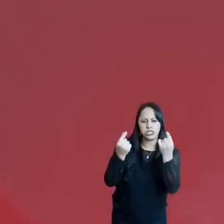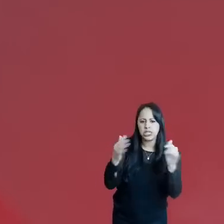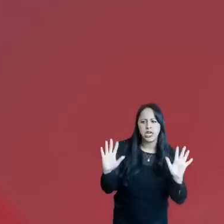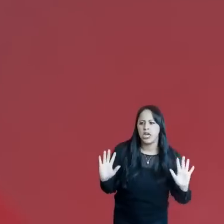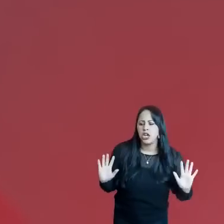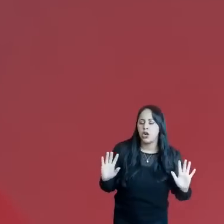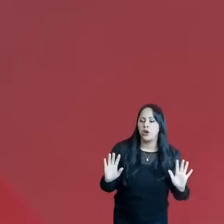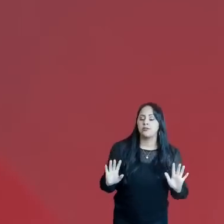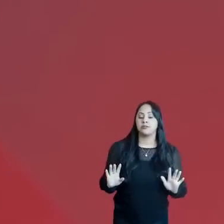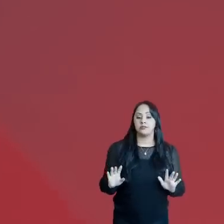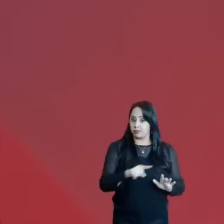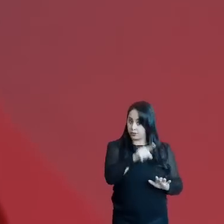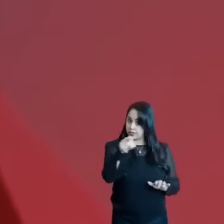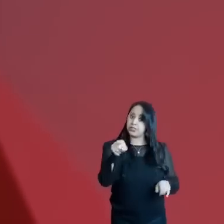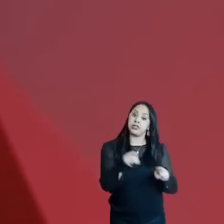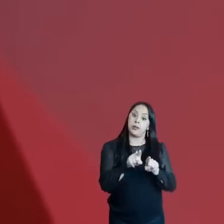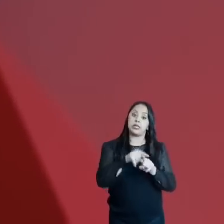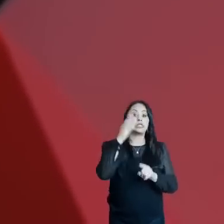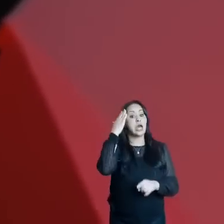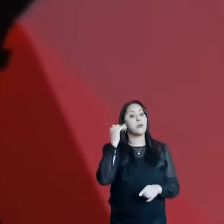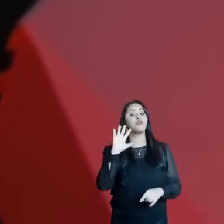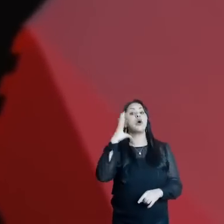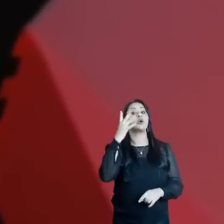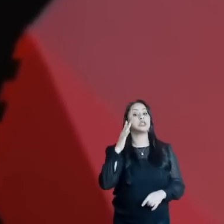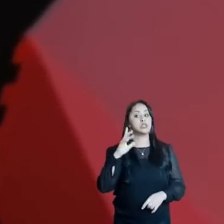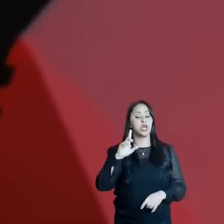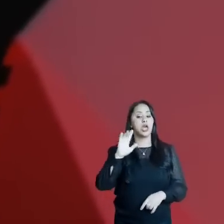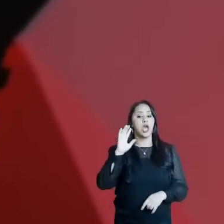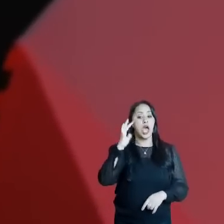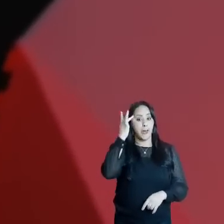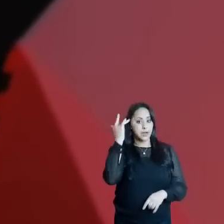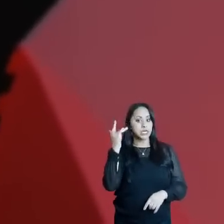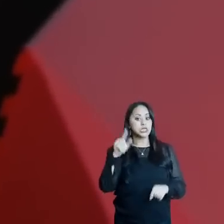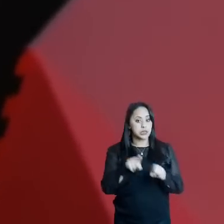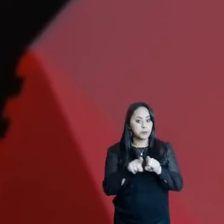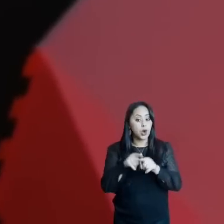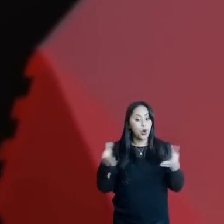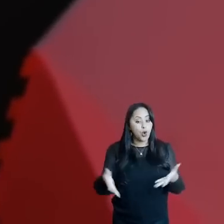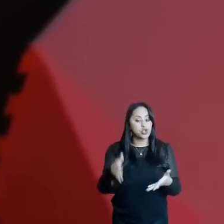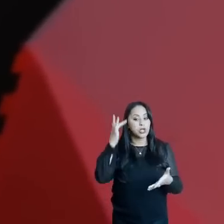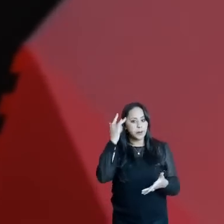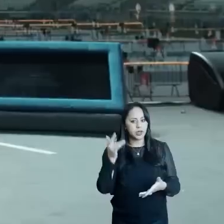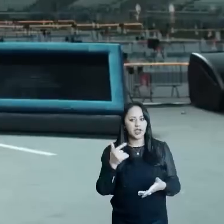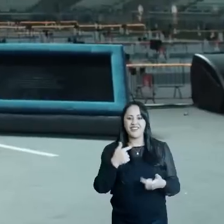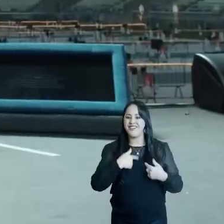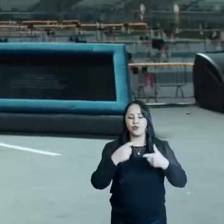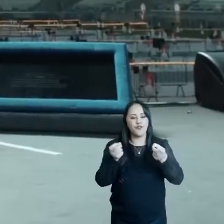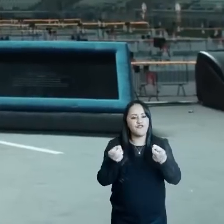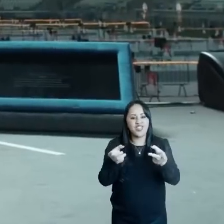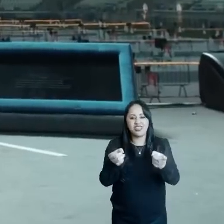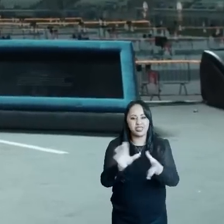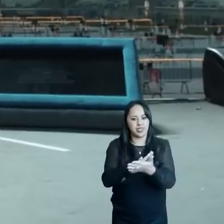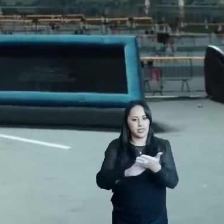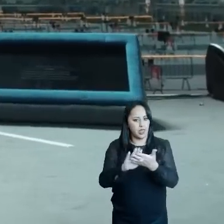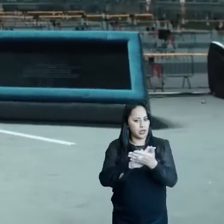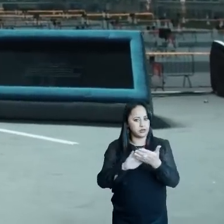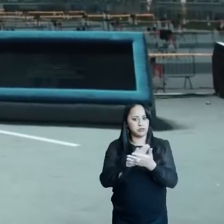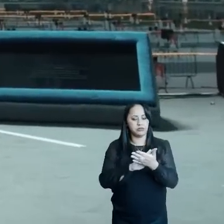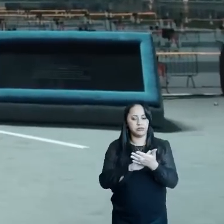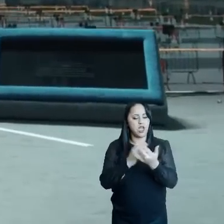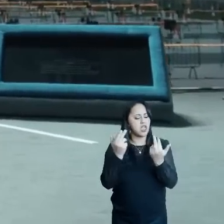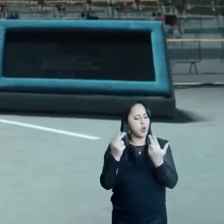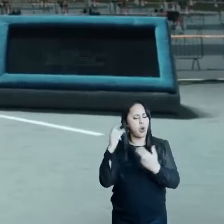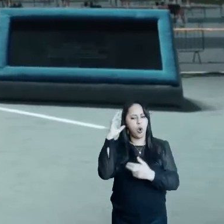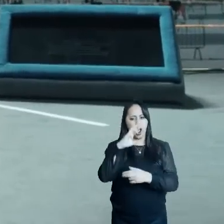É uma coisa também que eu quero que vocês saibam sobre o que vai acontecer nos próximos 2 dias aqui. Eu não estou aqui para vender nada para ninguém. É como a